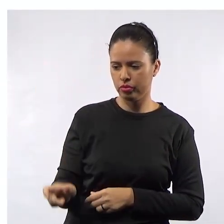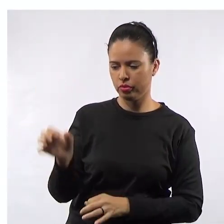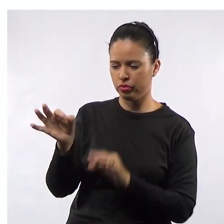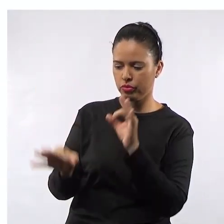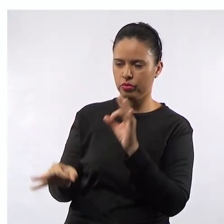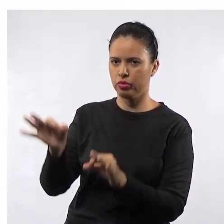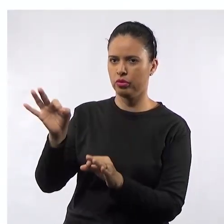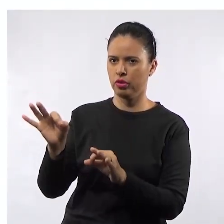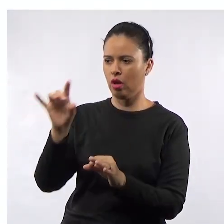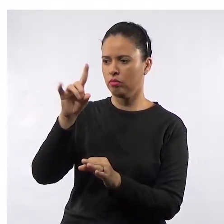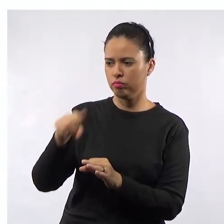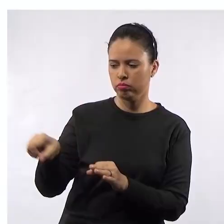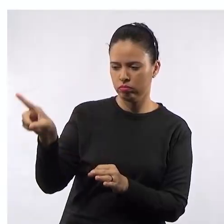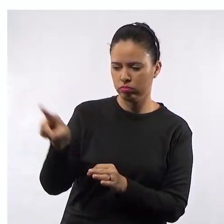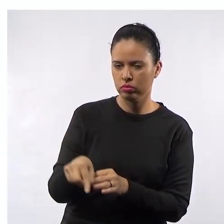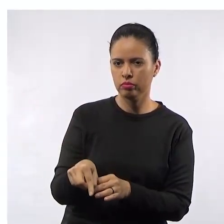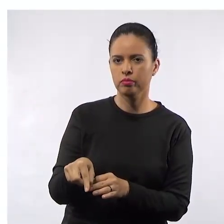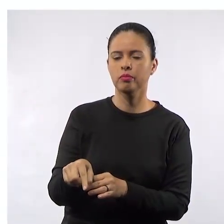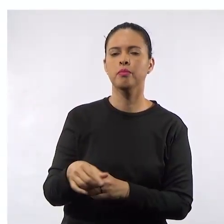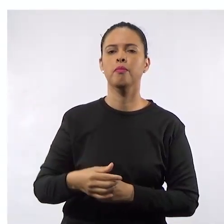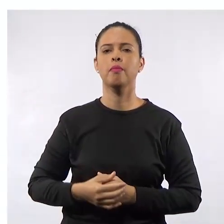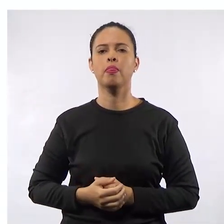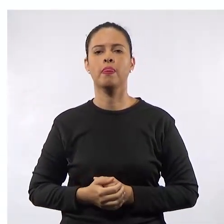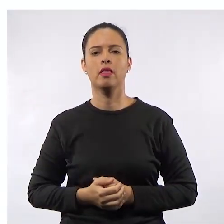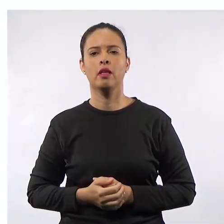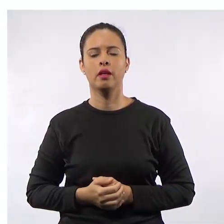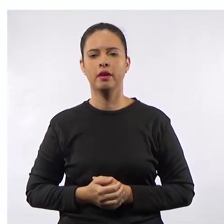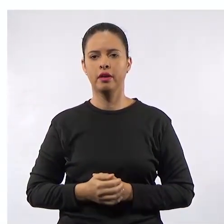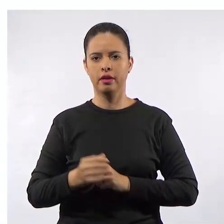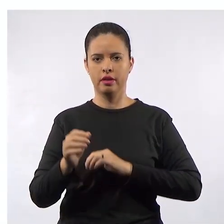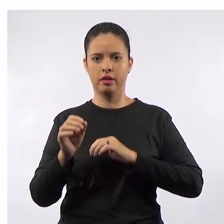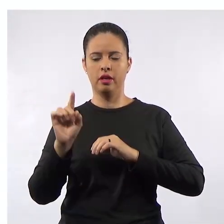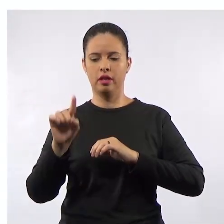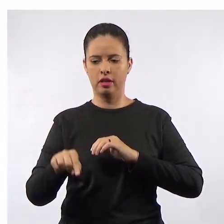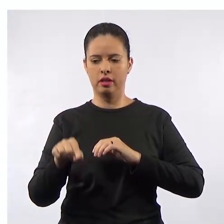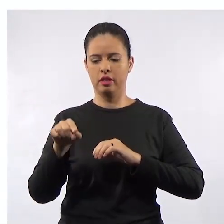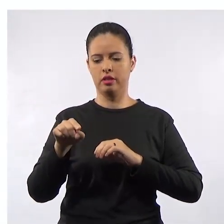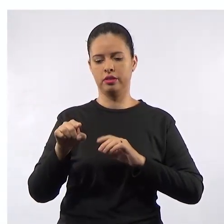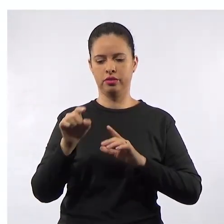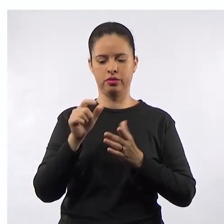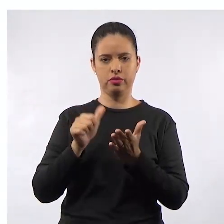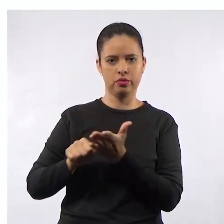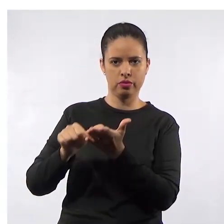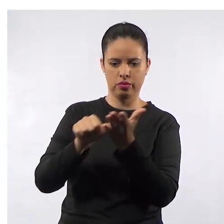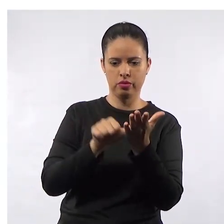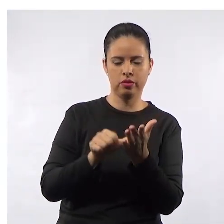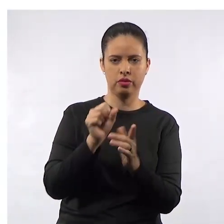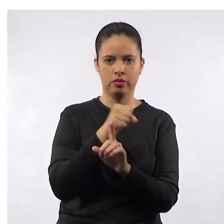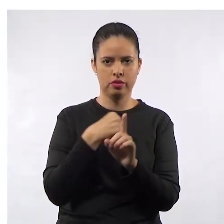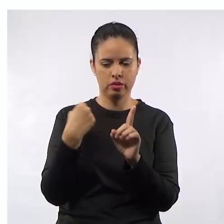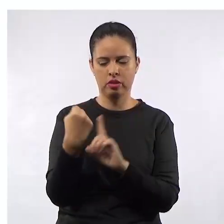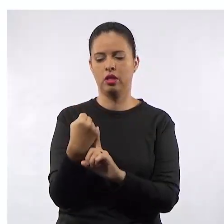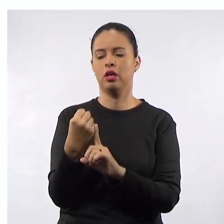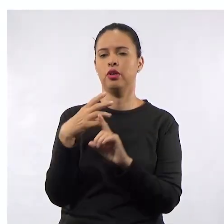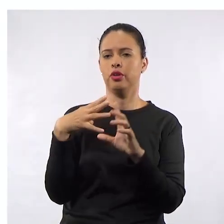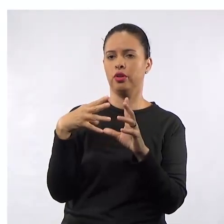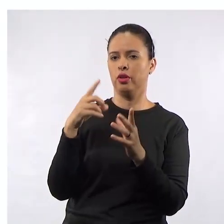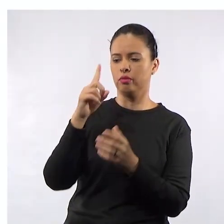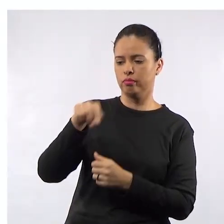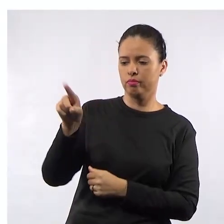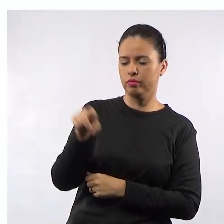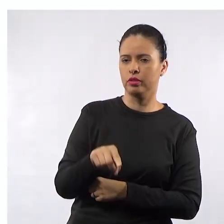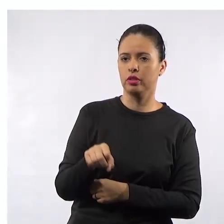jurídica tá E no caso a extinção da sociedade ela só vai acontecer quando a liquidação